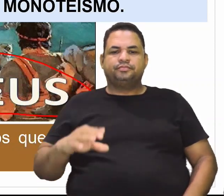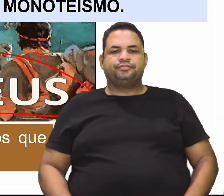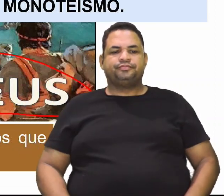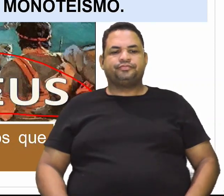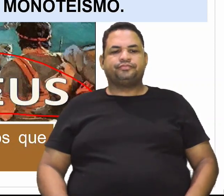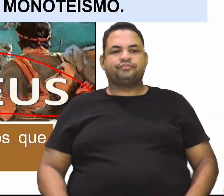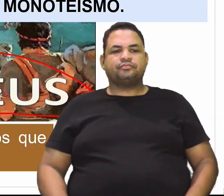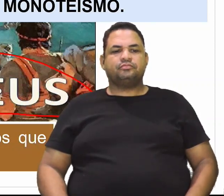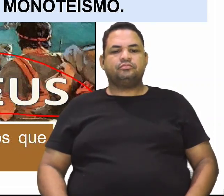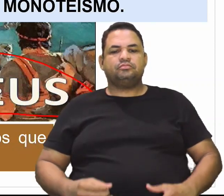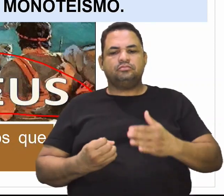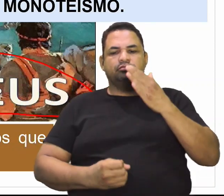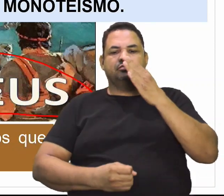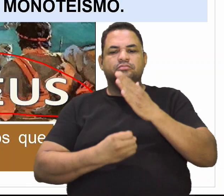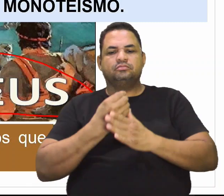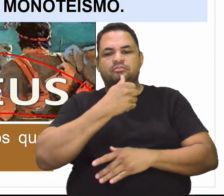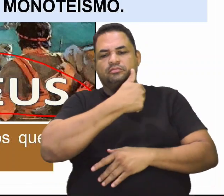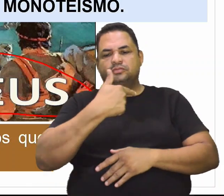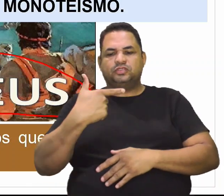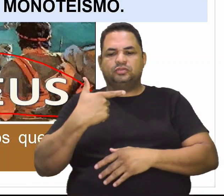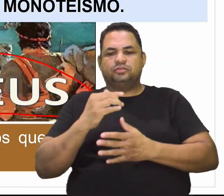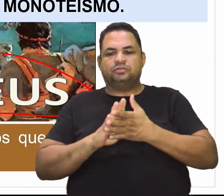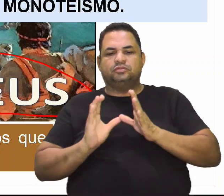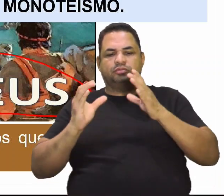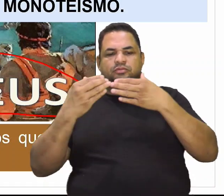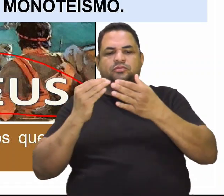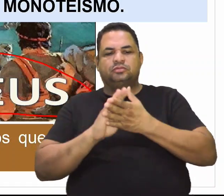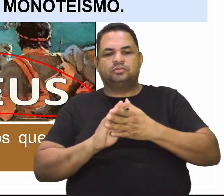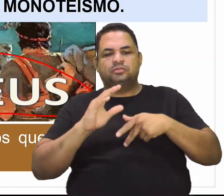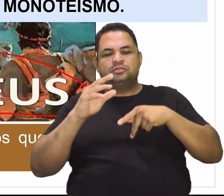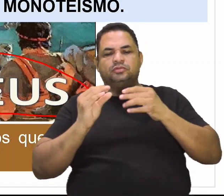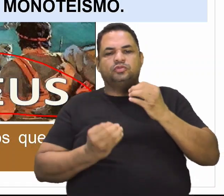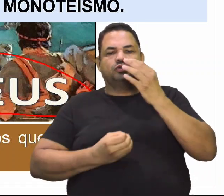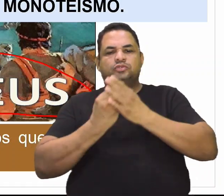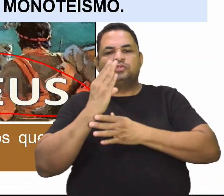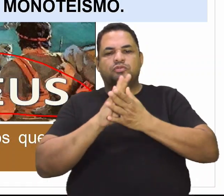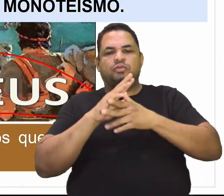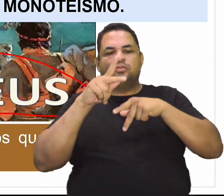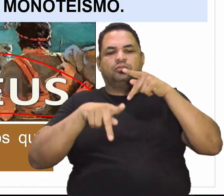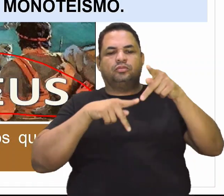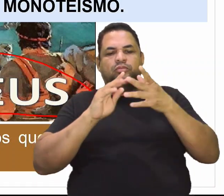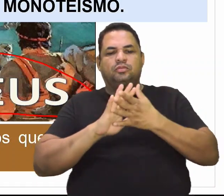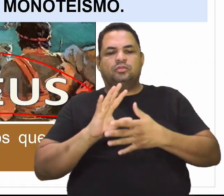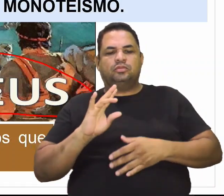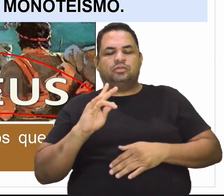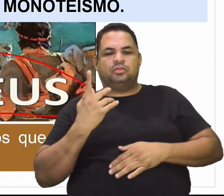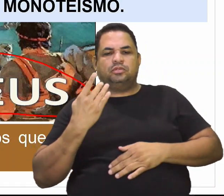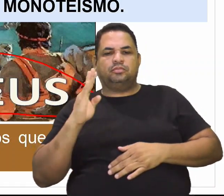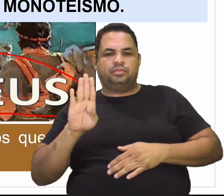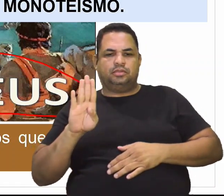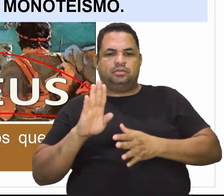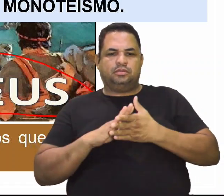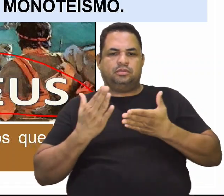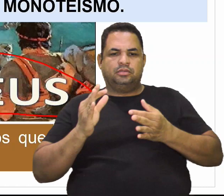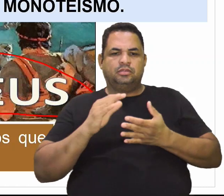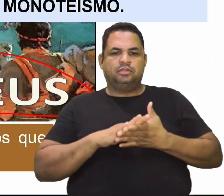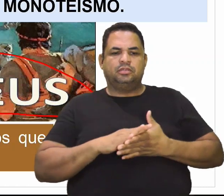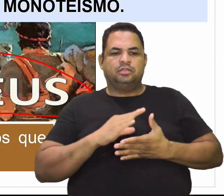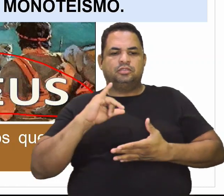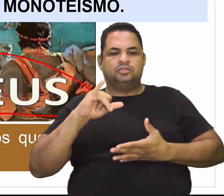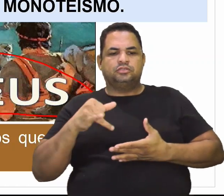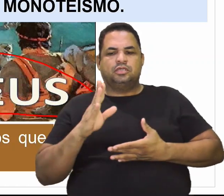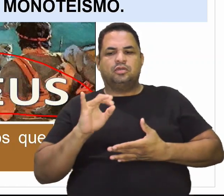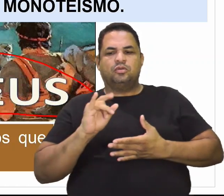às 12 tribos de Judá, lembra? Formando o povo hebreu. Então, Jacó aí, filho de Abraão,